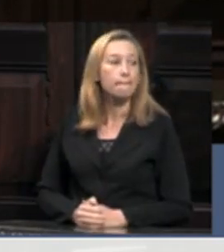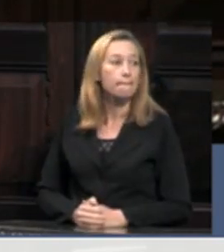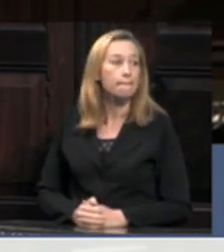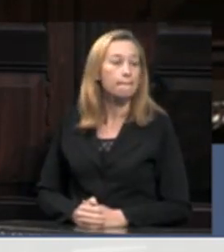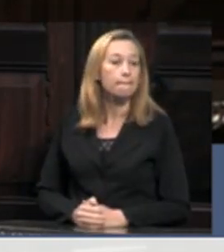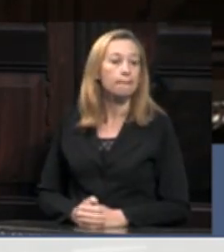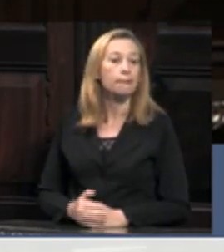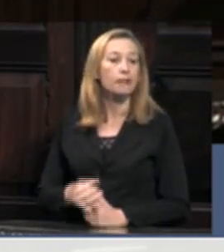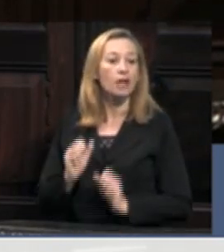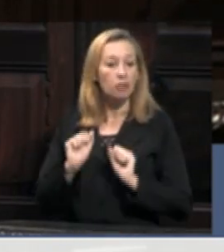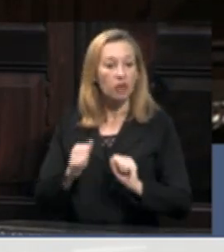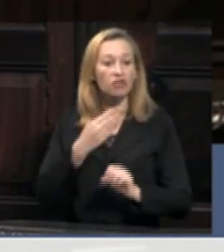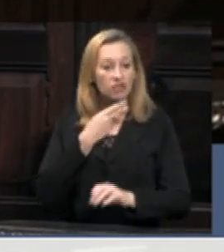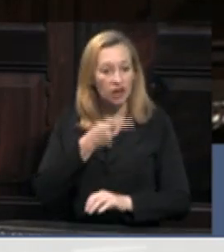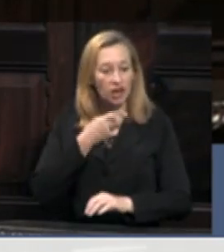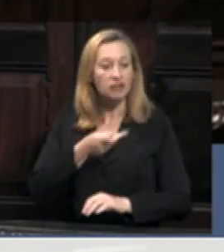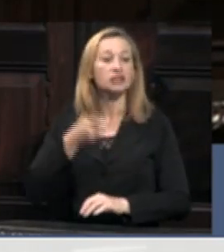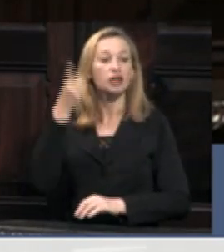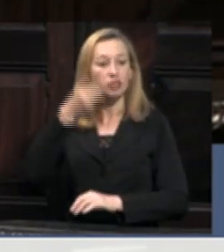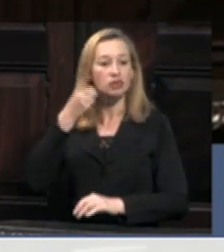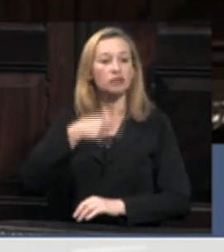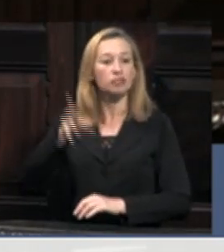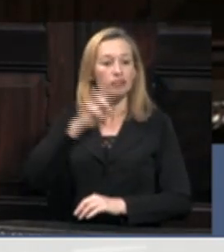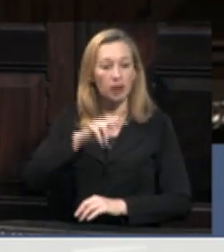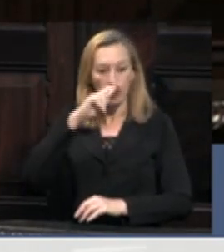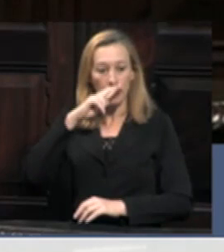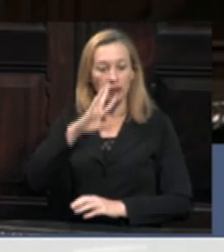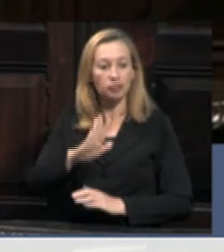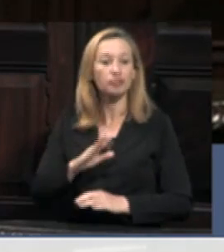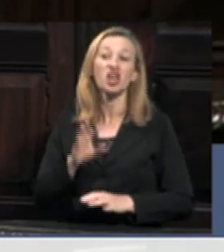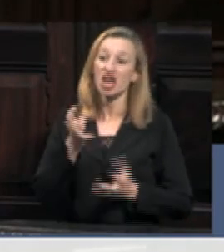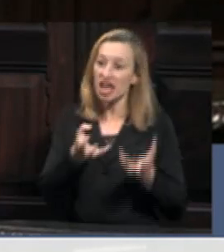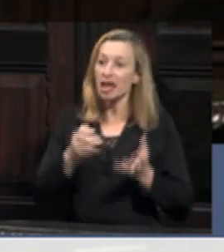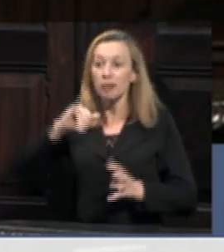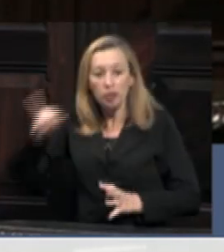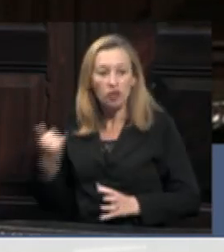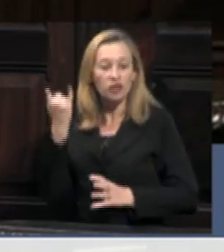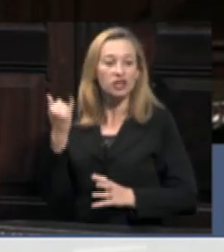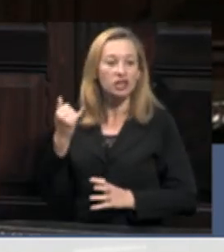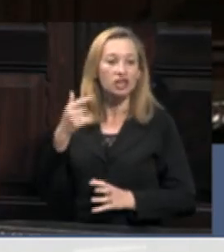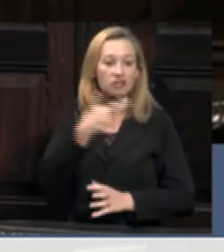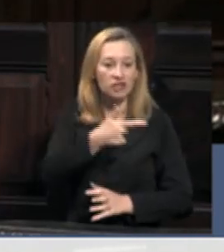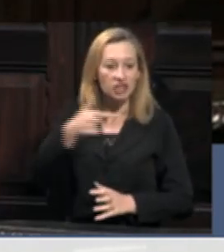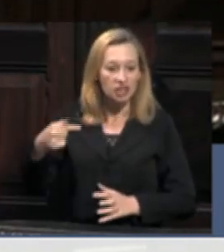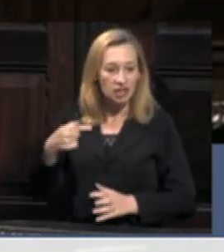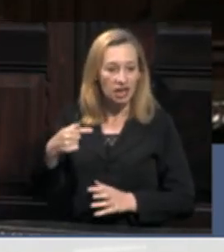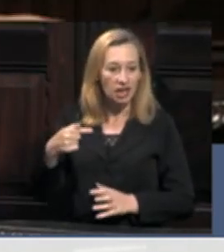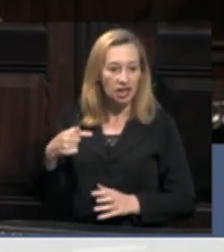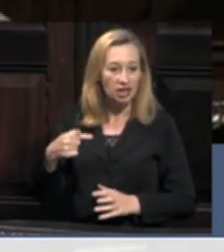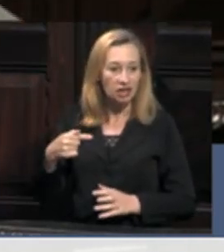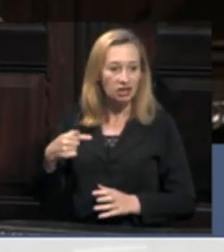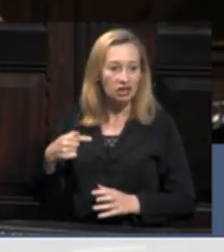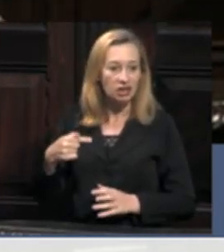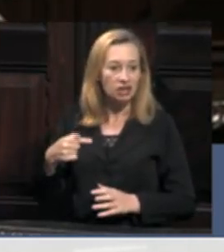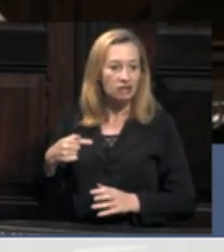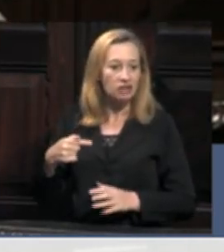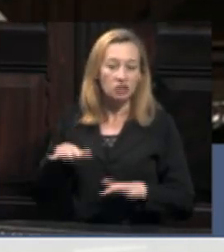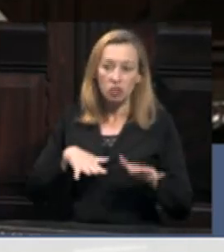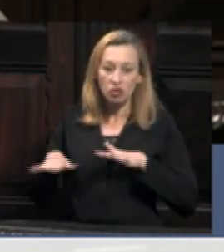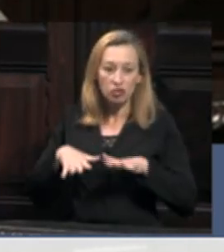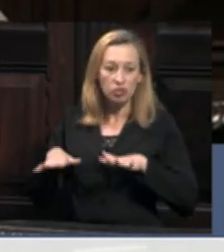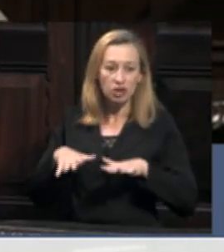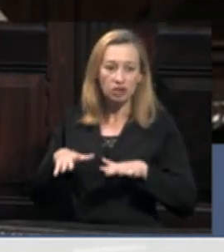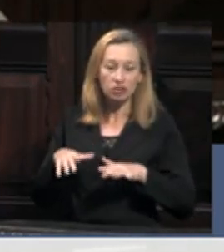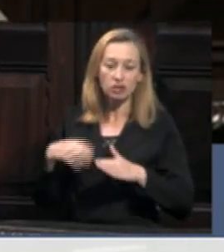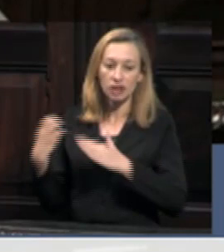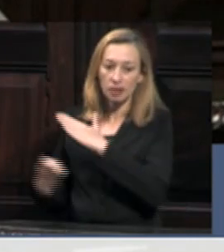Concedo a parte ao deputado Paulo Ramos. Só para aproveitar, dia 27 vai ser o veto da SEDAI. E